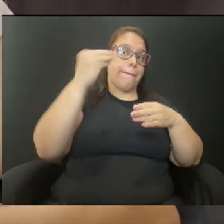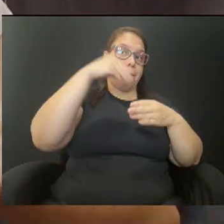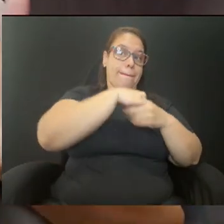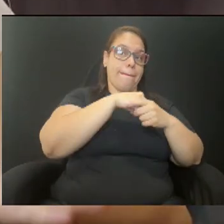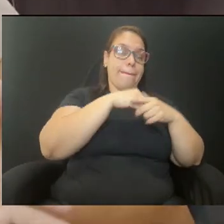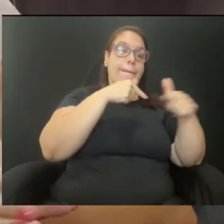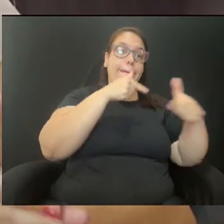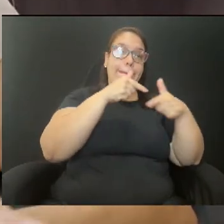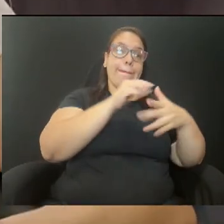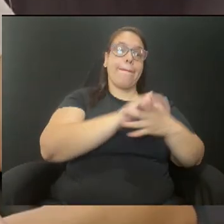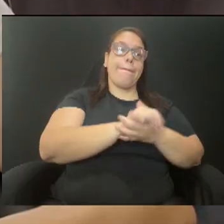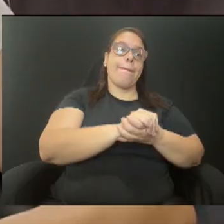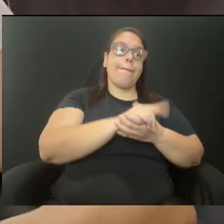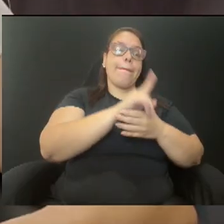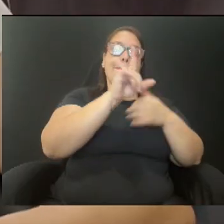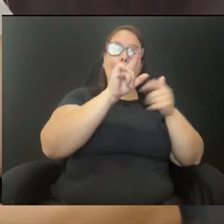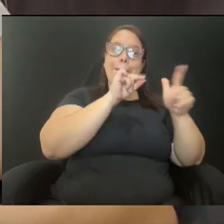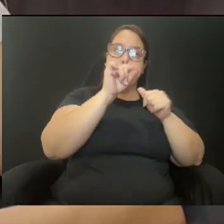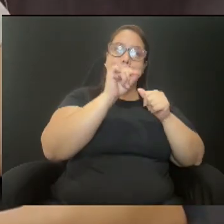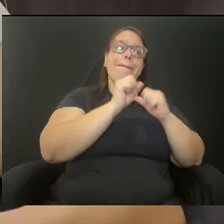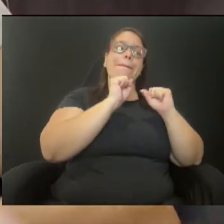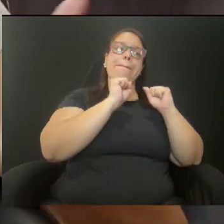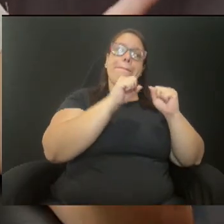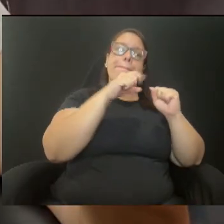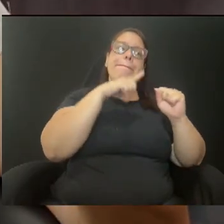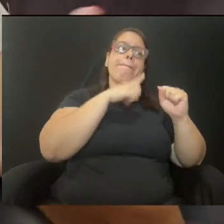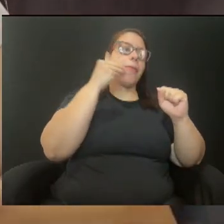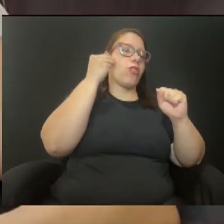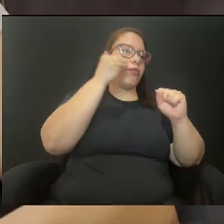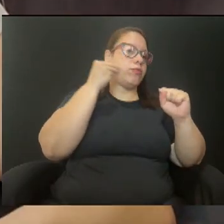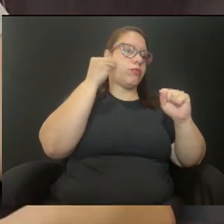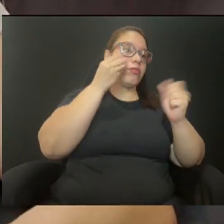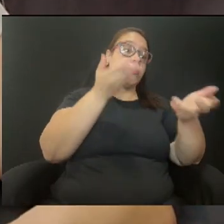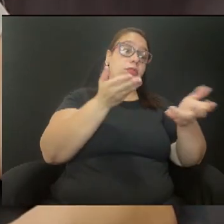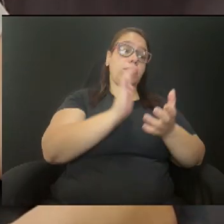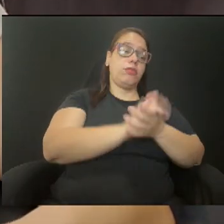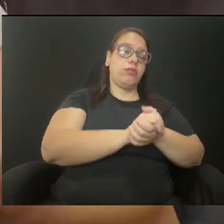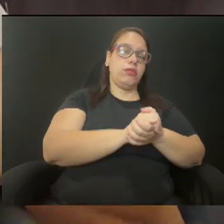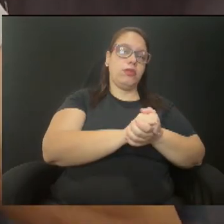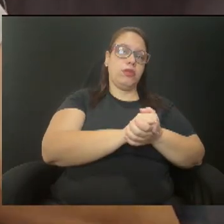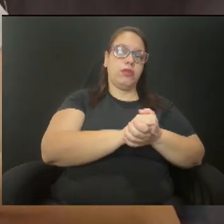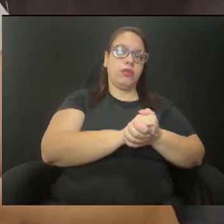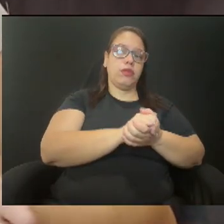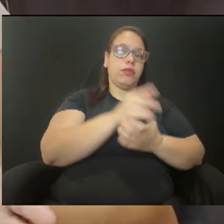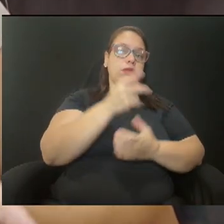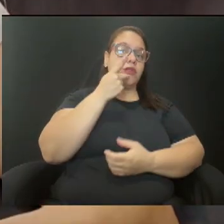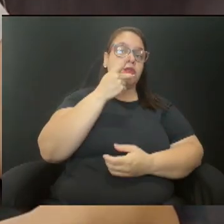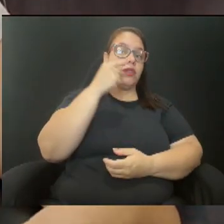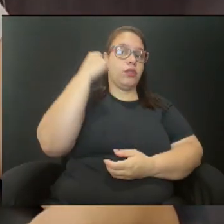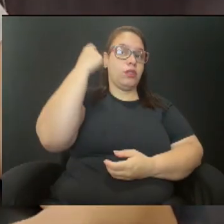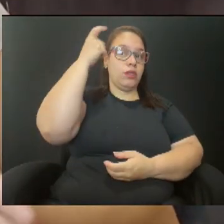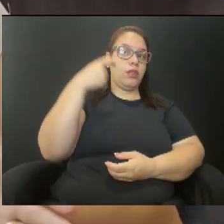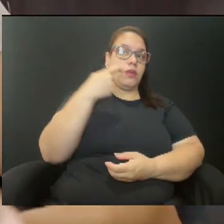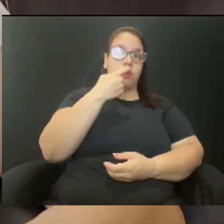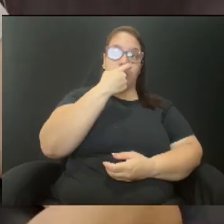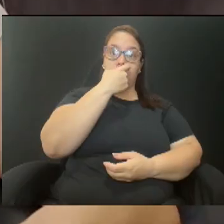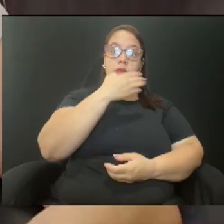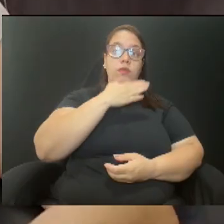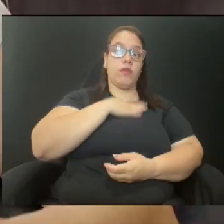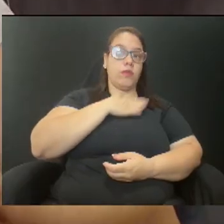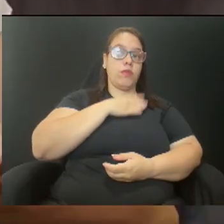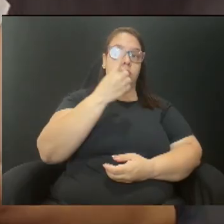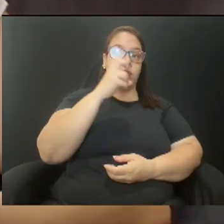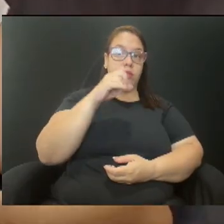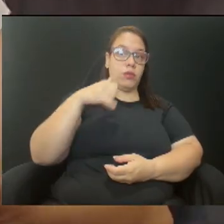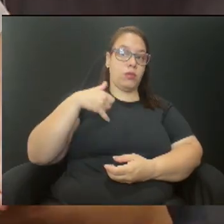escolhas dele e que ele possa ter uma experiência para isso, né. E bem como você falou, minha irmã, eu lembro até que o meu caso, né, quando eu tinha 15 anos, começar como